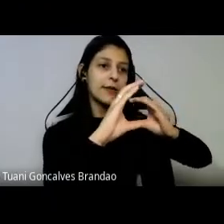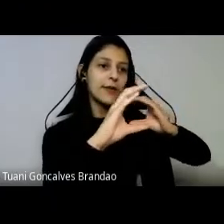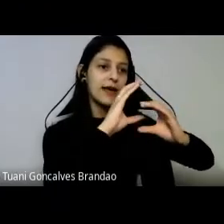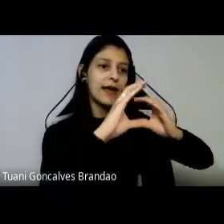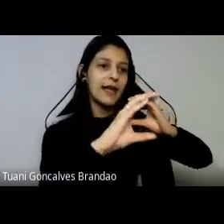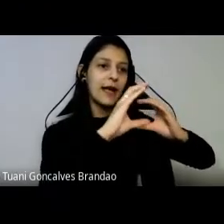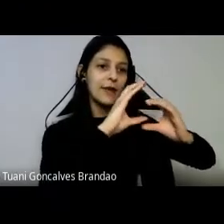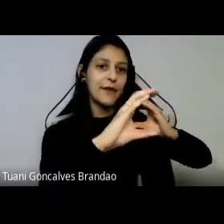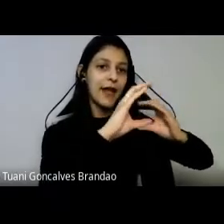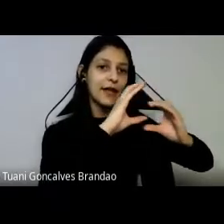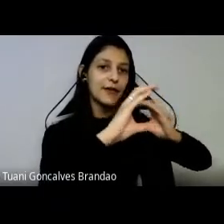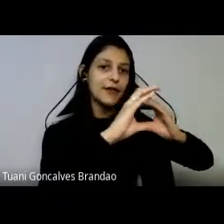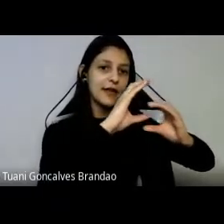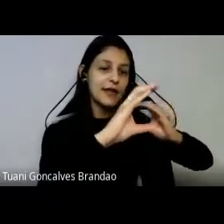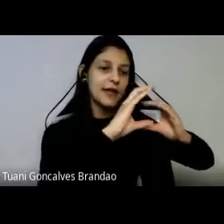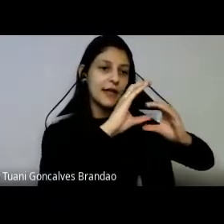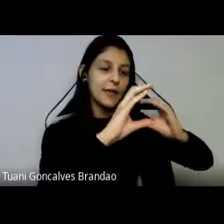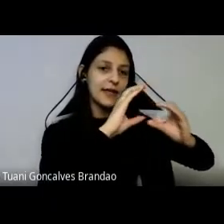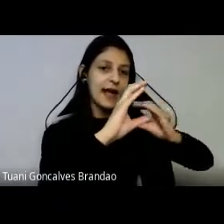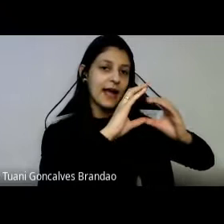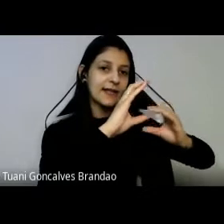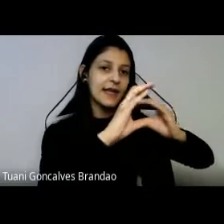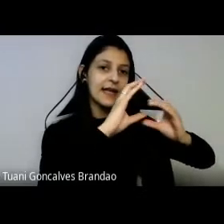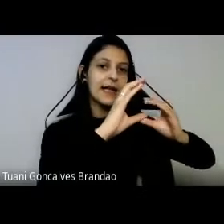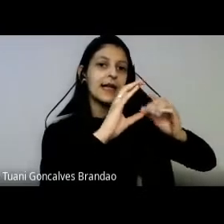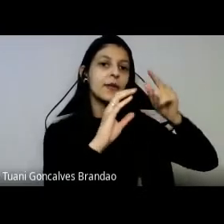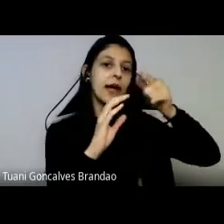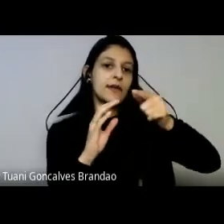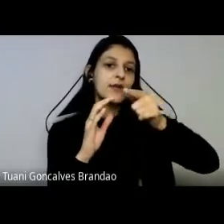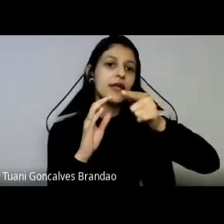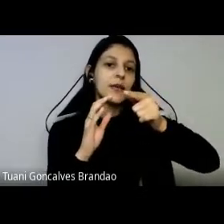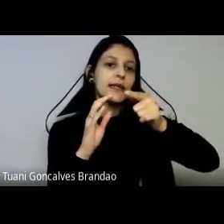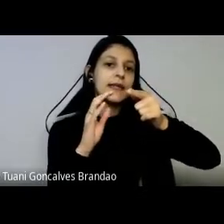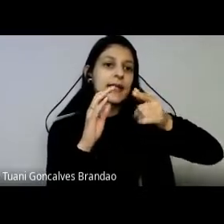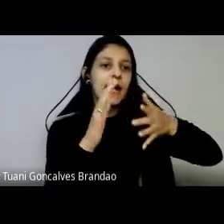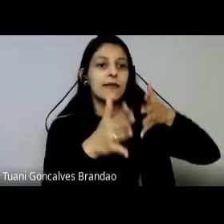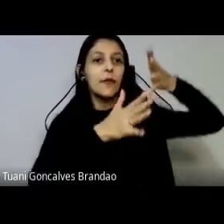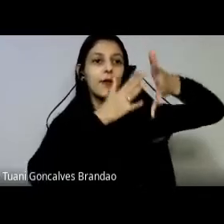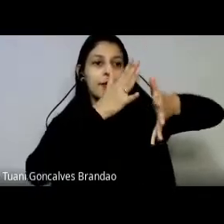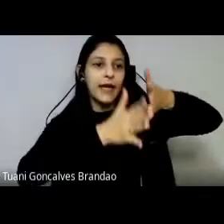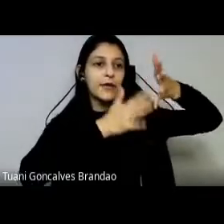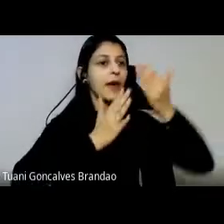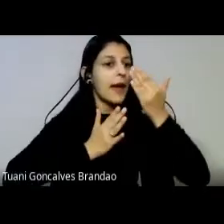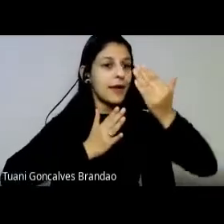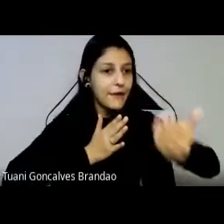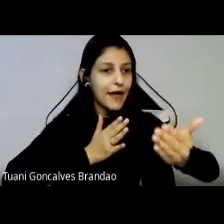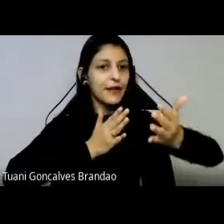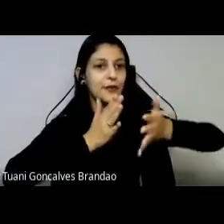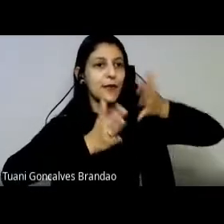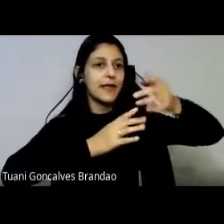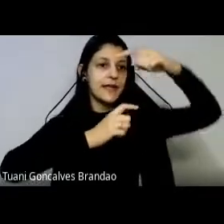movimento ele é para frente e para trás, né? E no caso de língua de sinais, o movimento é